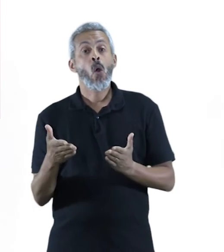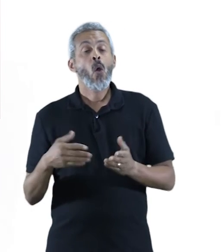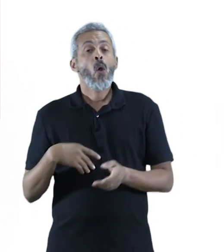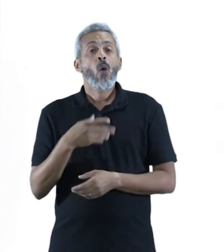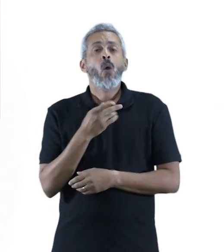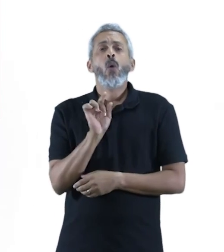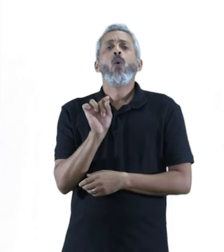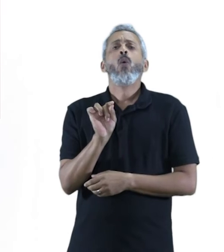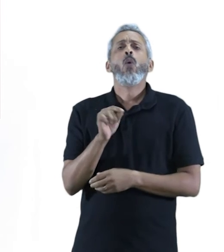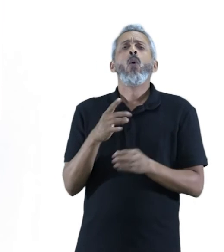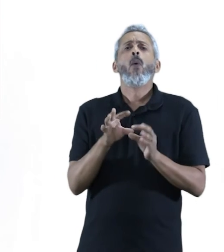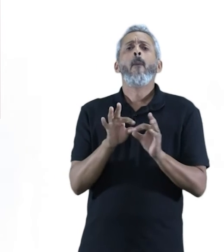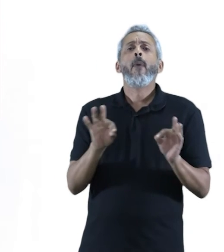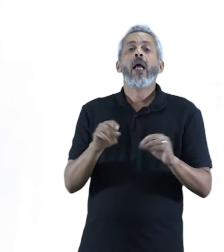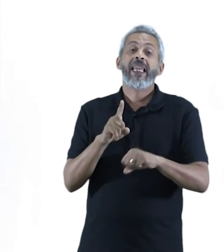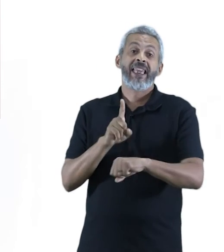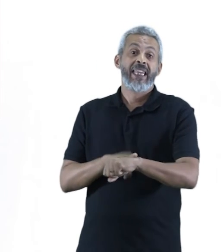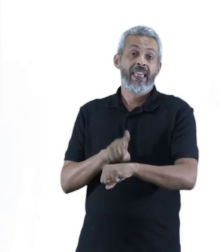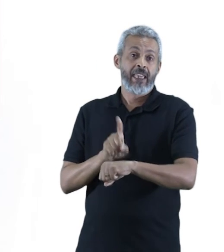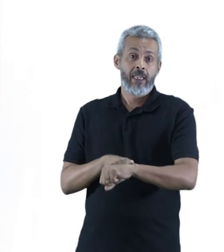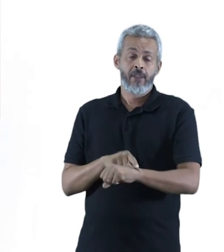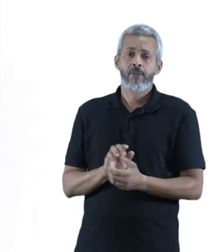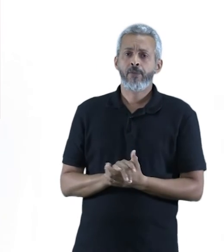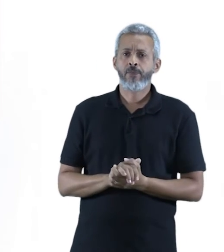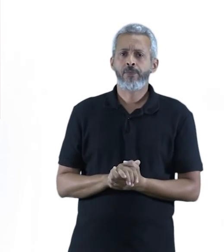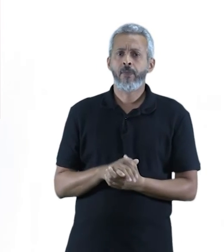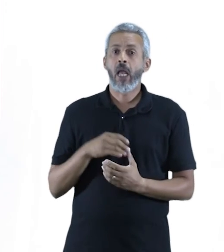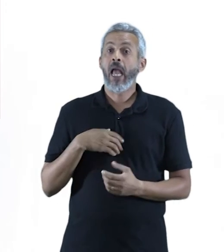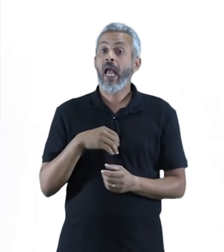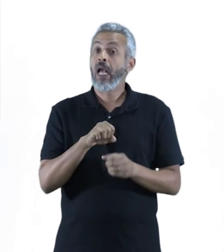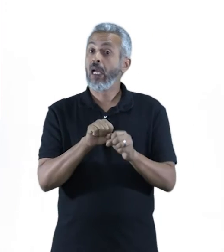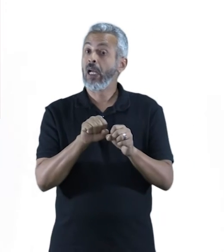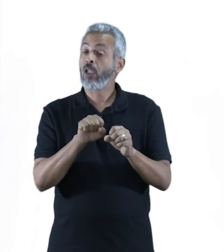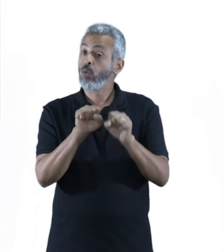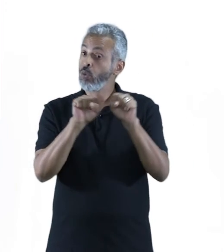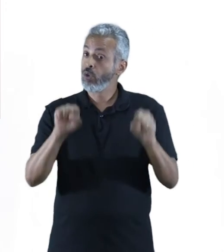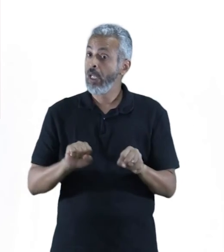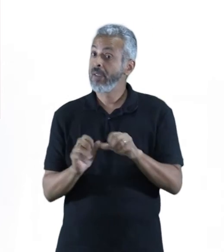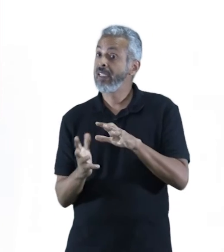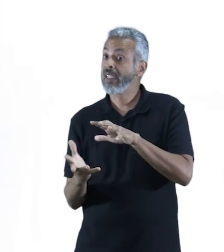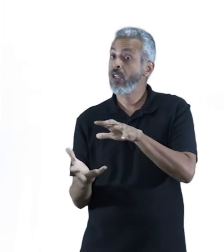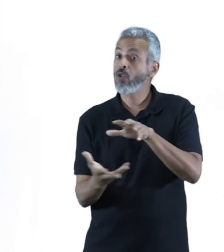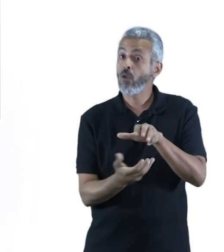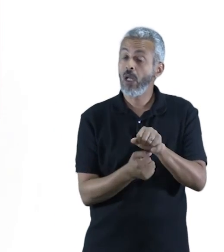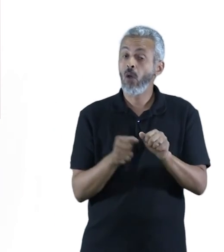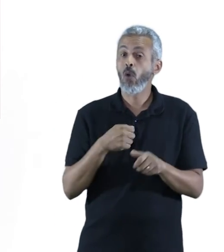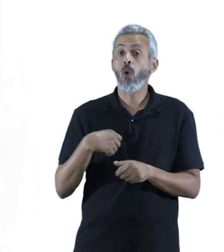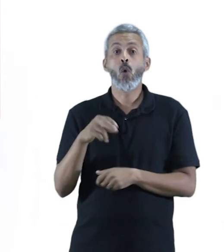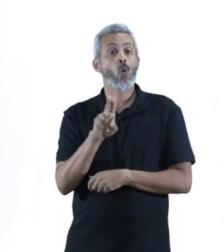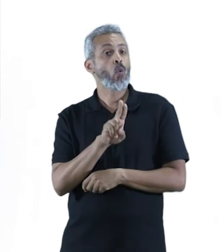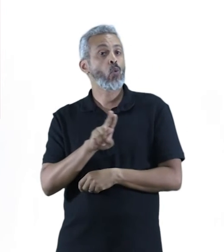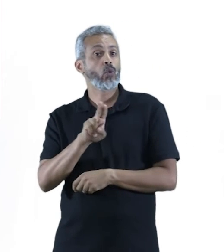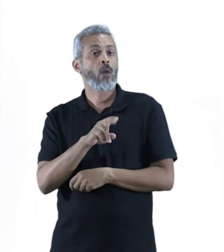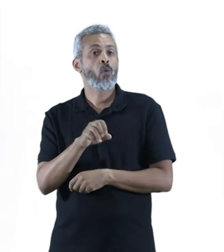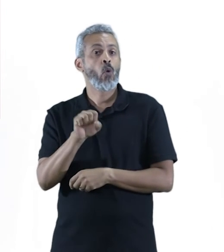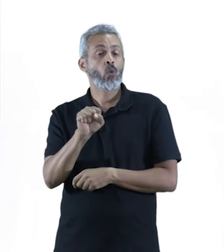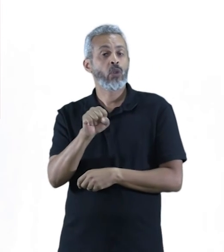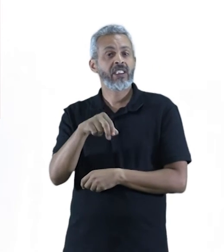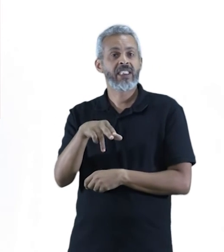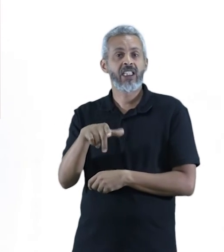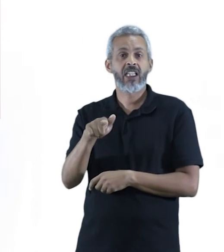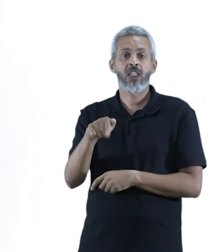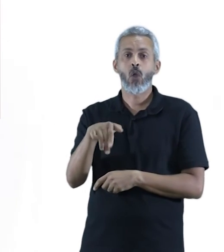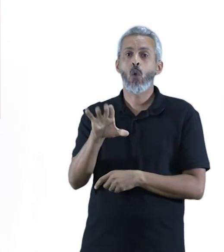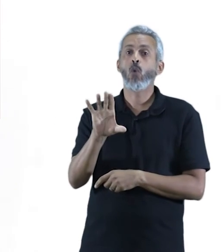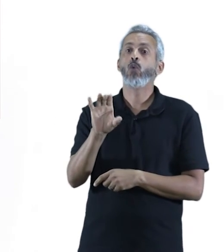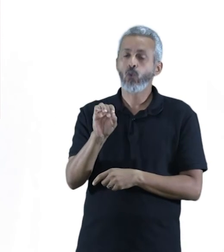Agora, vamos falar sobre as medidas de tempo. No SI, Sistema Internacional, usamos o segundo